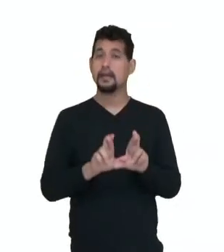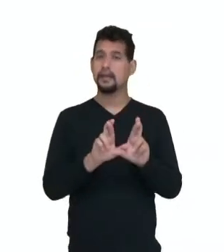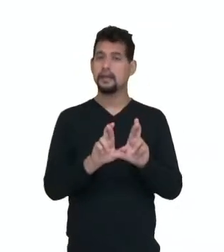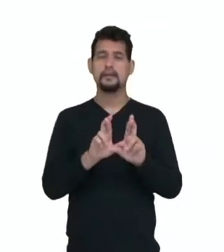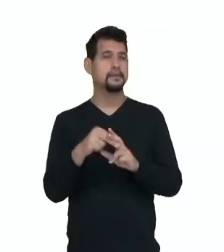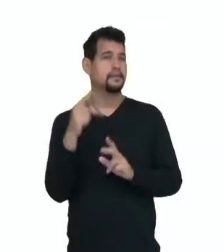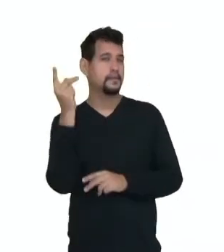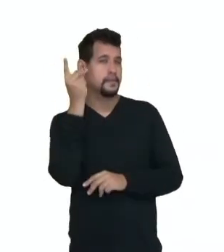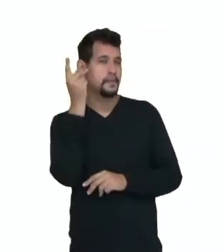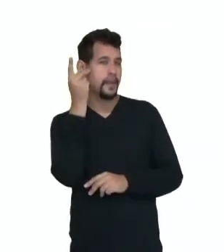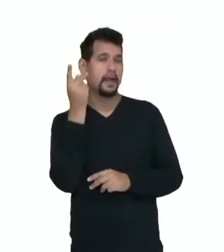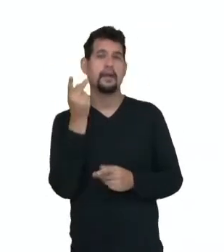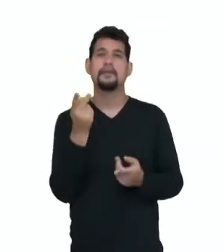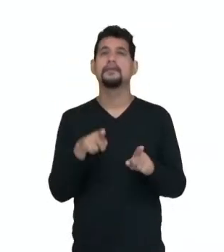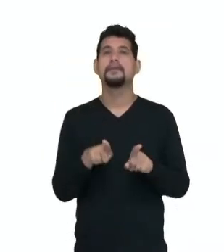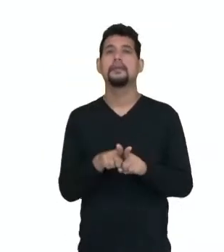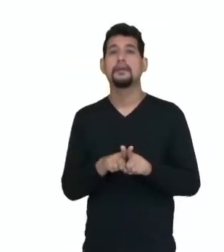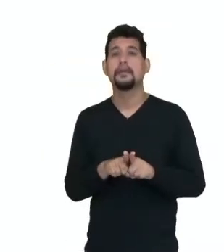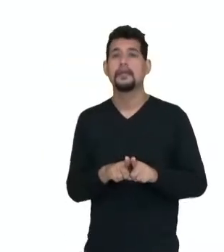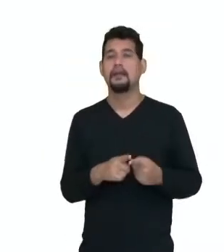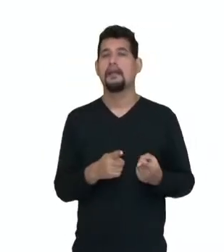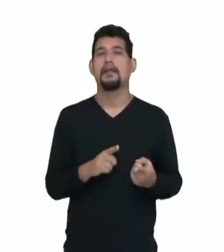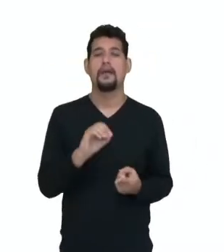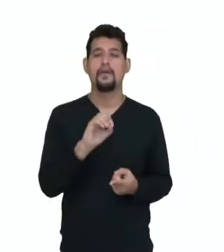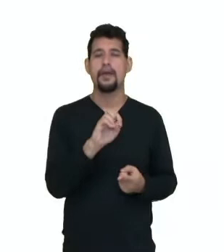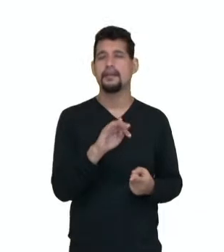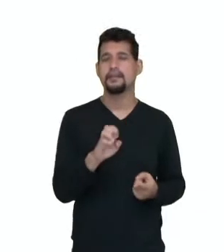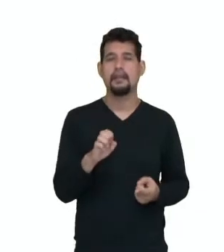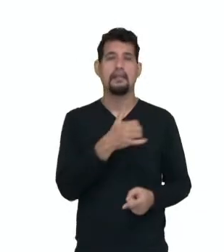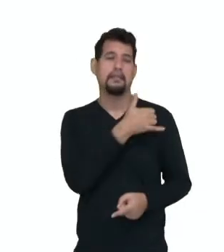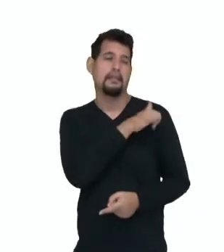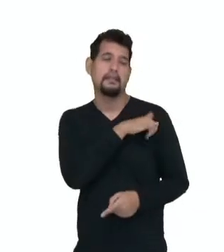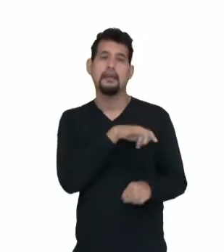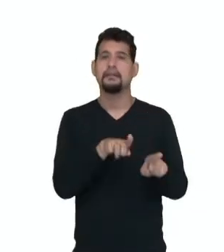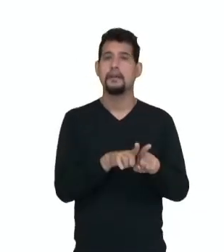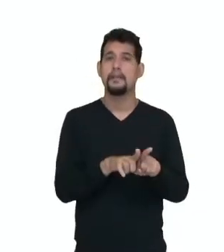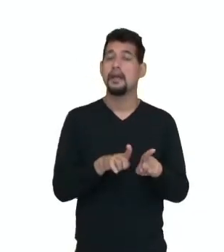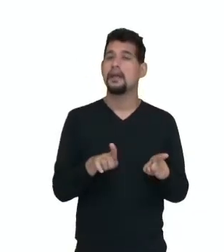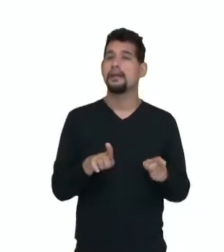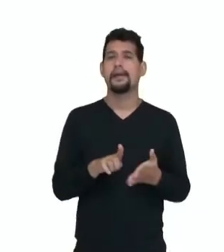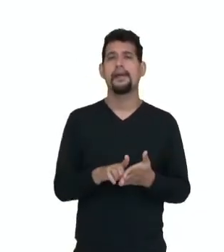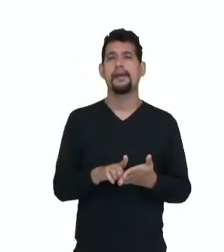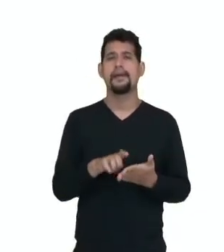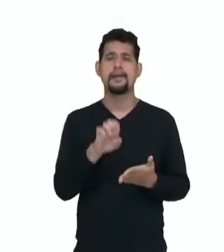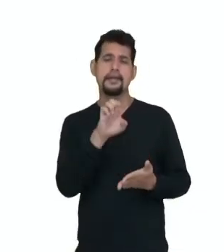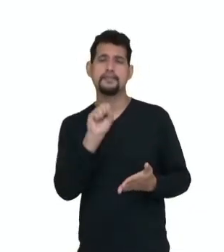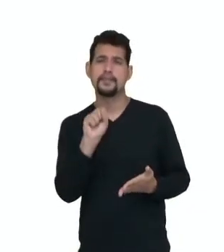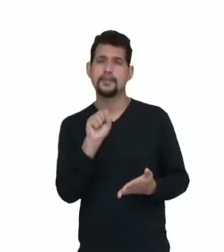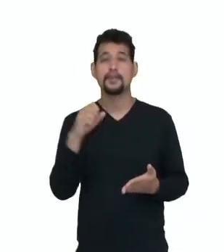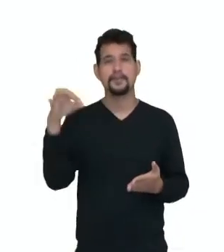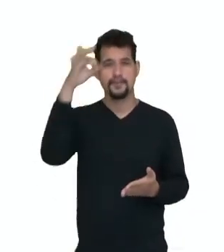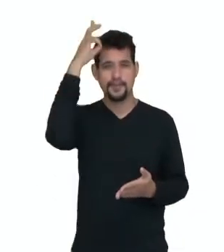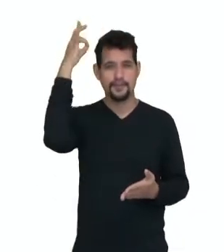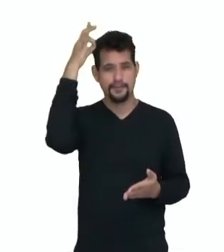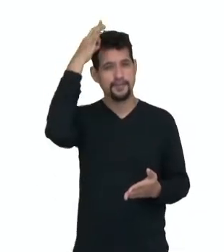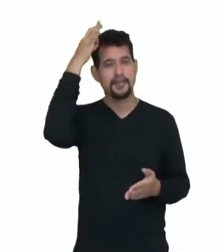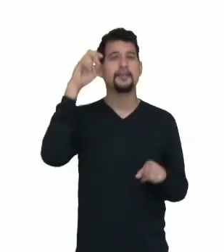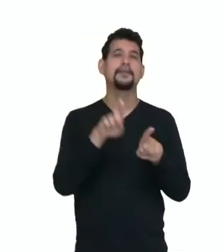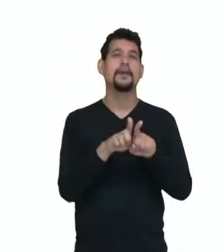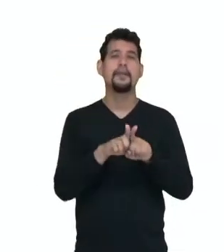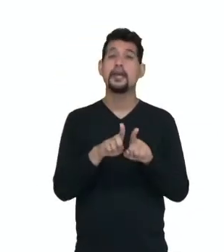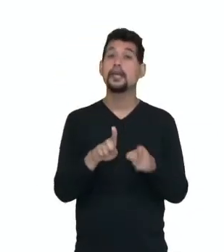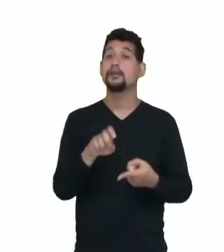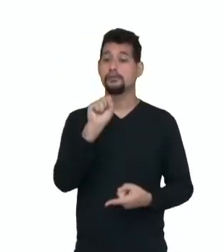São Paulo, oeste do Rio de Janeiro, do Espírito Santo e sul de Minas Gerais. Então, esse foi